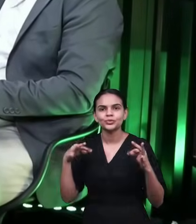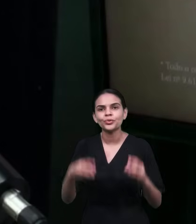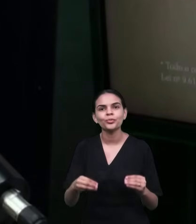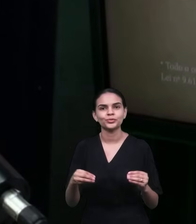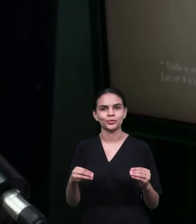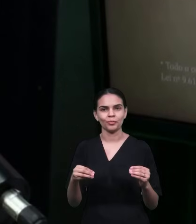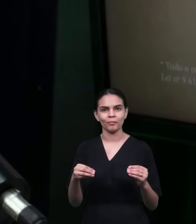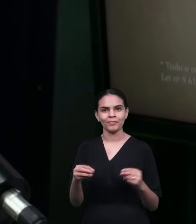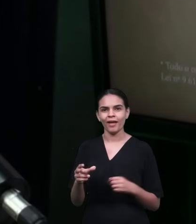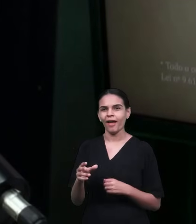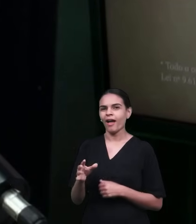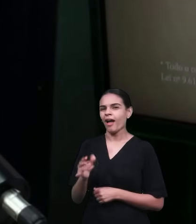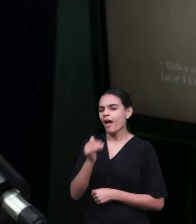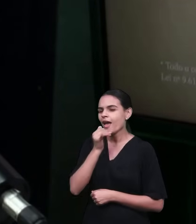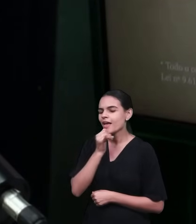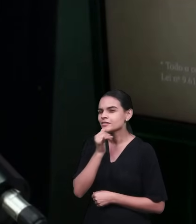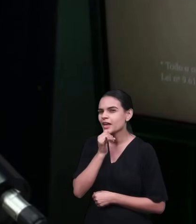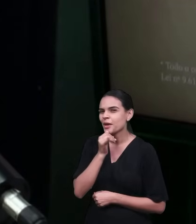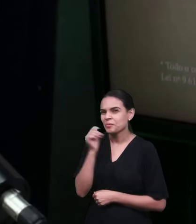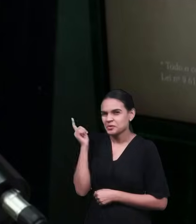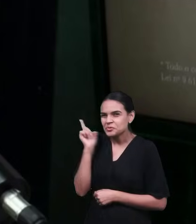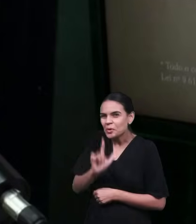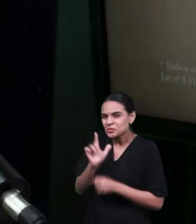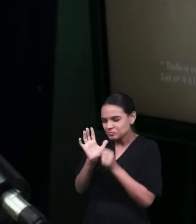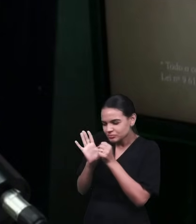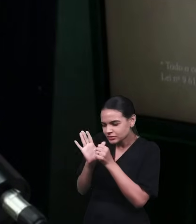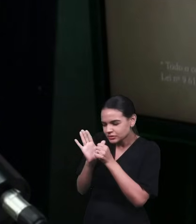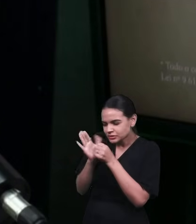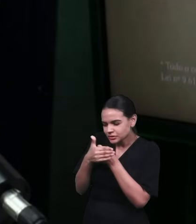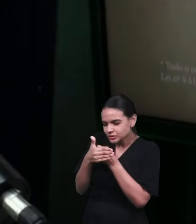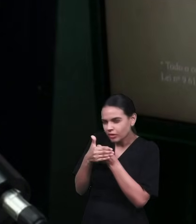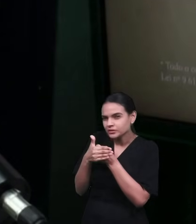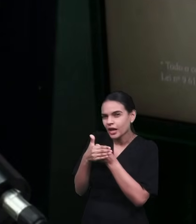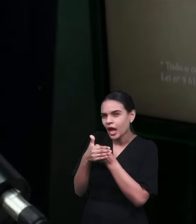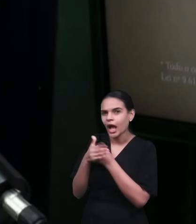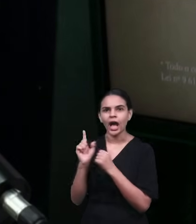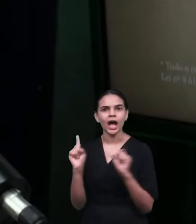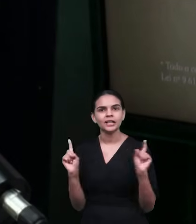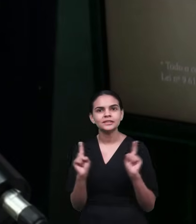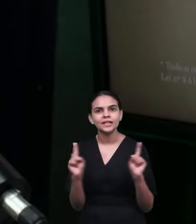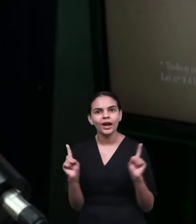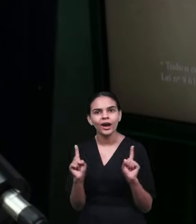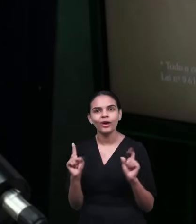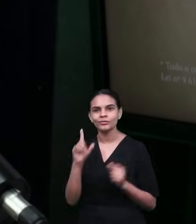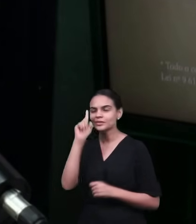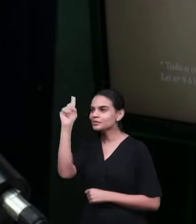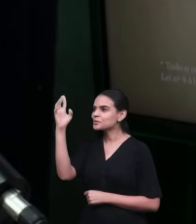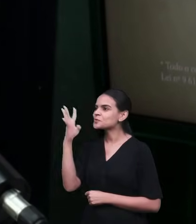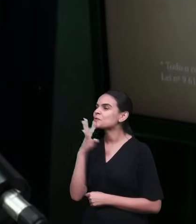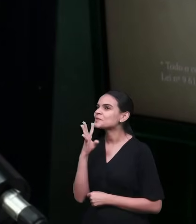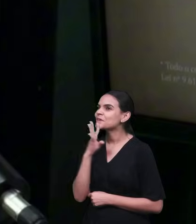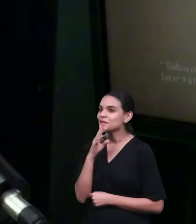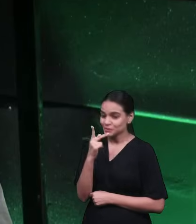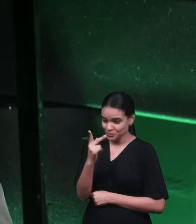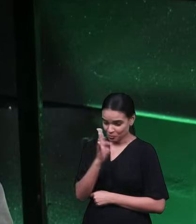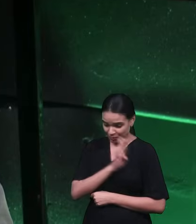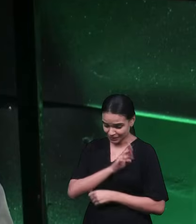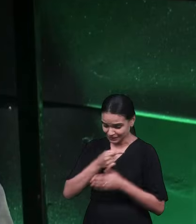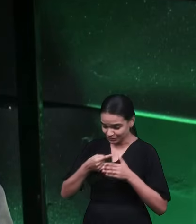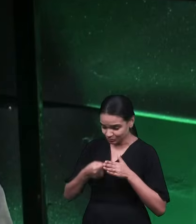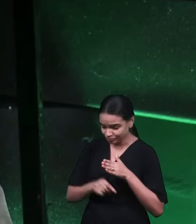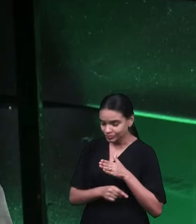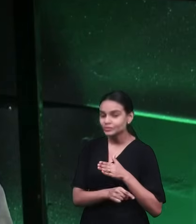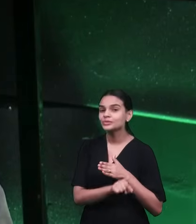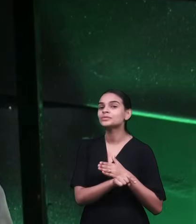temos como esconder ou ocultar nada de Deus. Ele conhece aquilo que é mais oculto, que é o nosso coração, que é o seu coração. É importante. Pastor